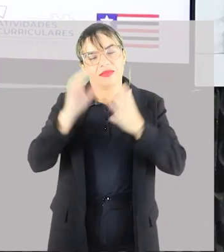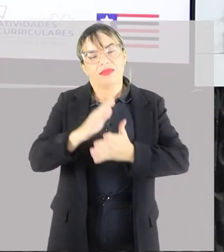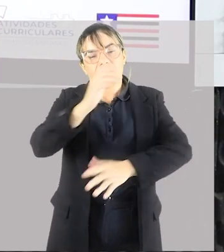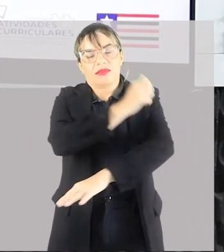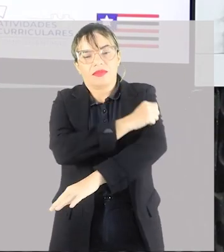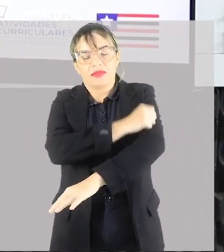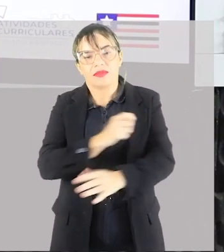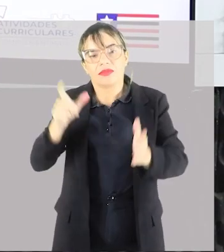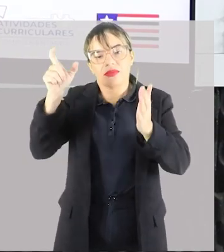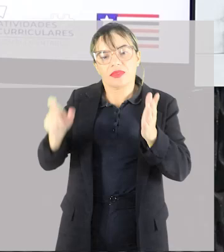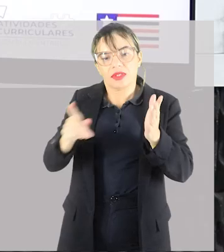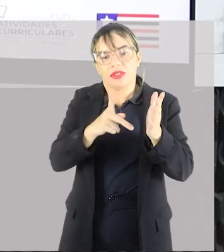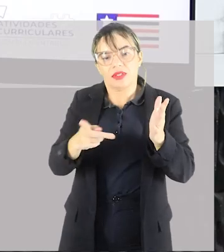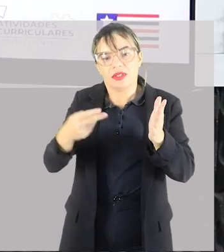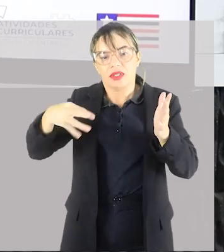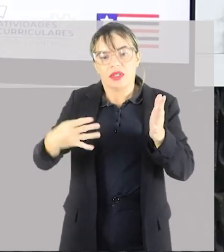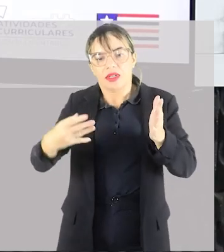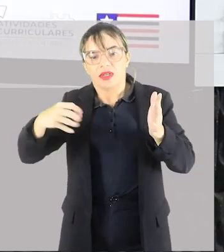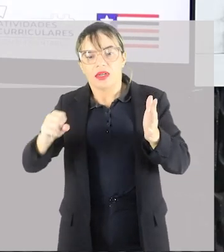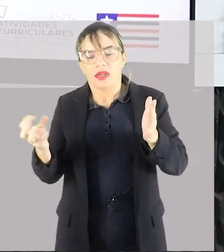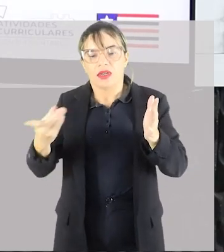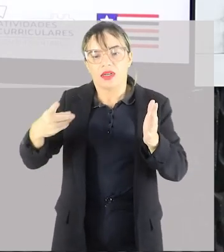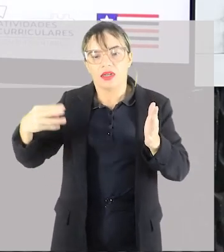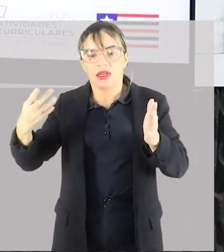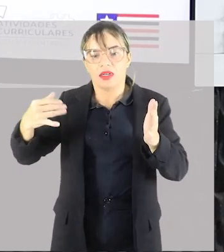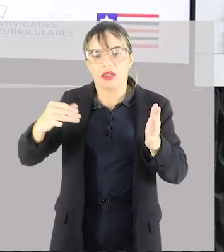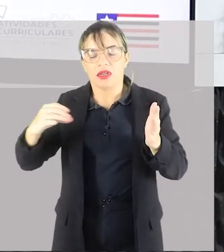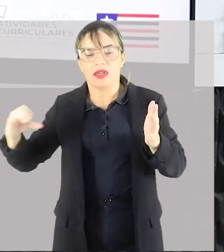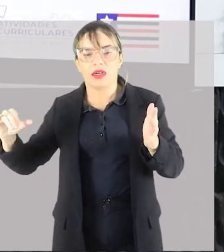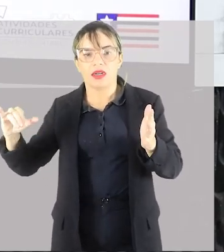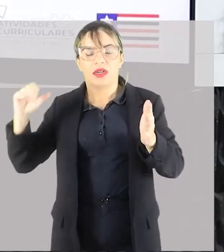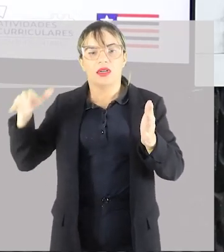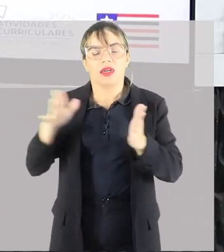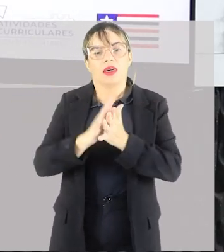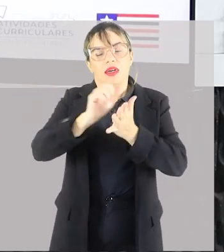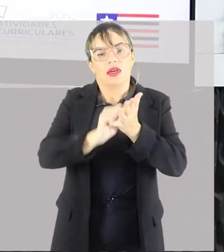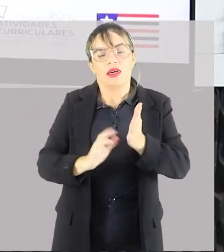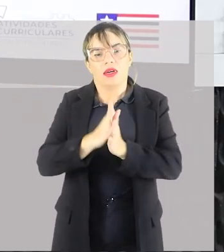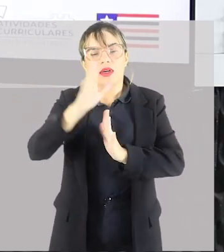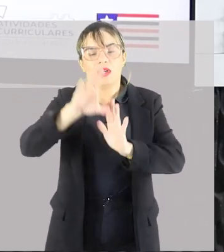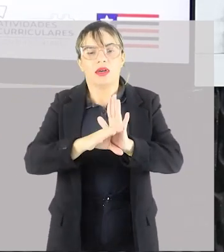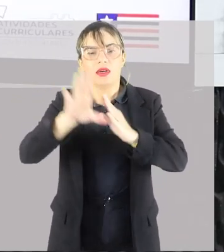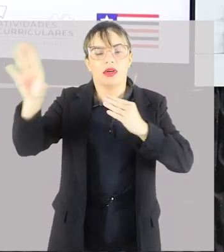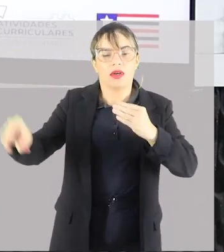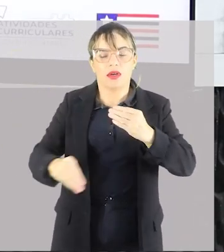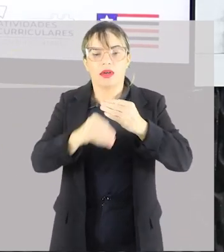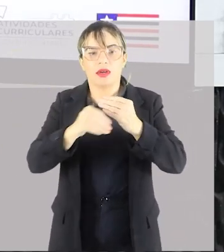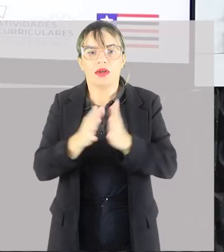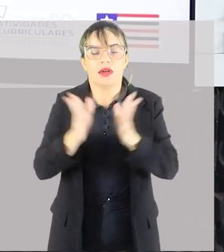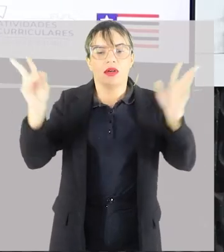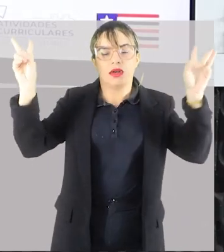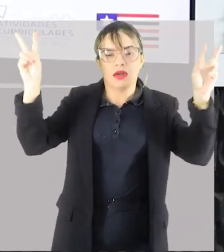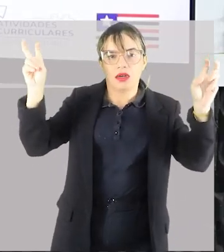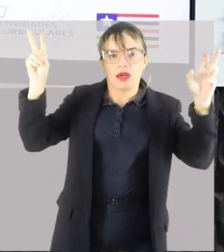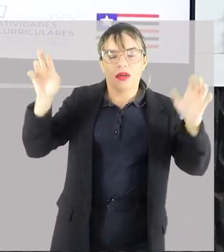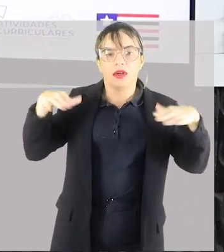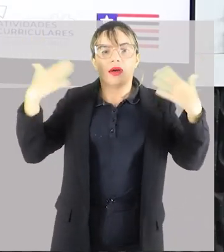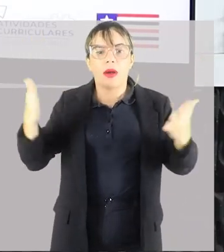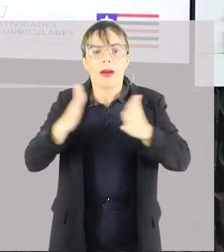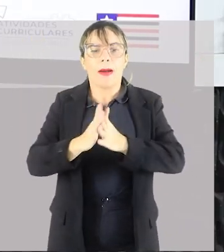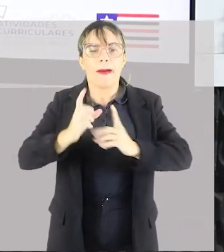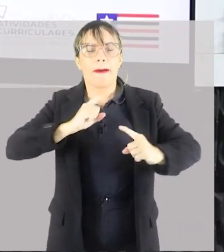Olá, gente. Professor Marcos Dominici e a gente está com as atividades curriculares complementares. Nosso assunto é um assunto sempre que dá margem